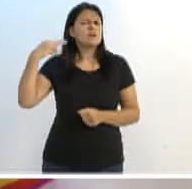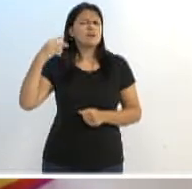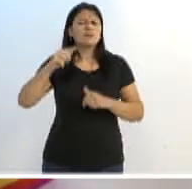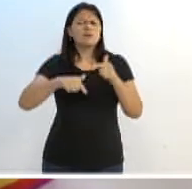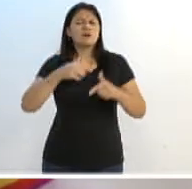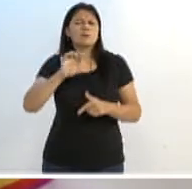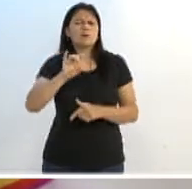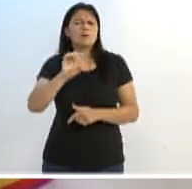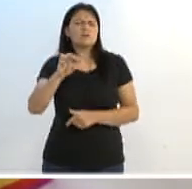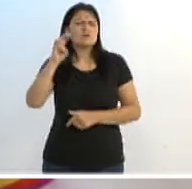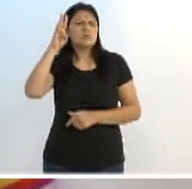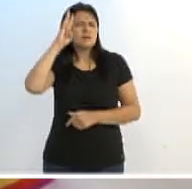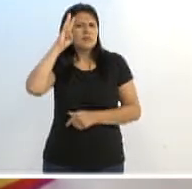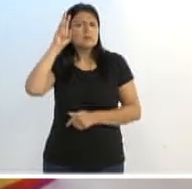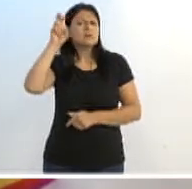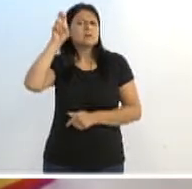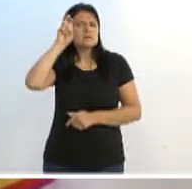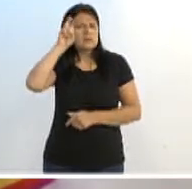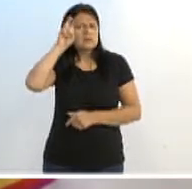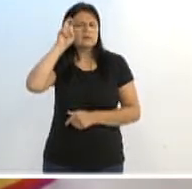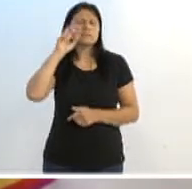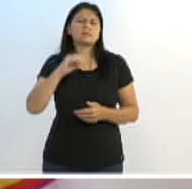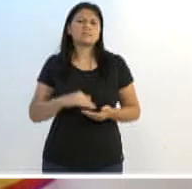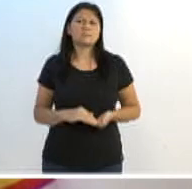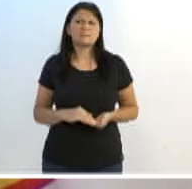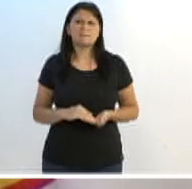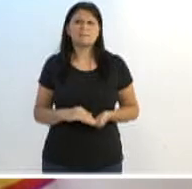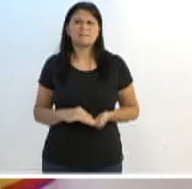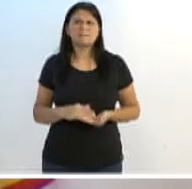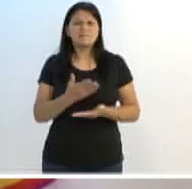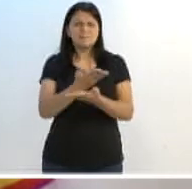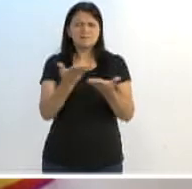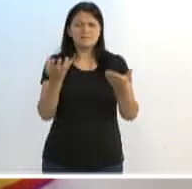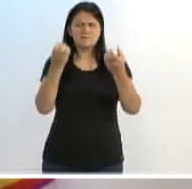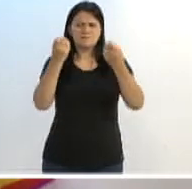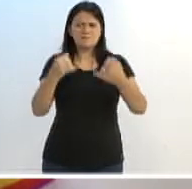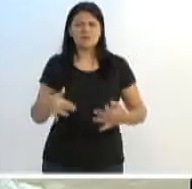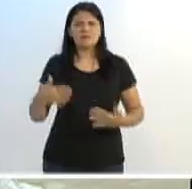terças e quintas durante a sessão. Fica o esclarecimento. Muito obrigada.